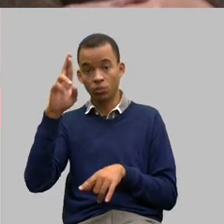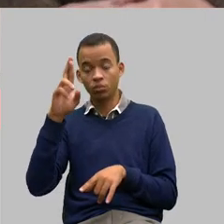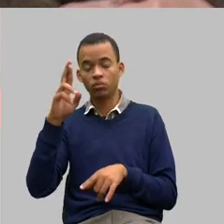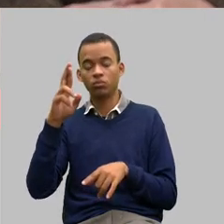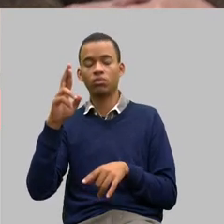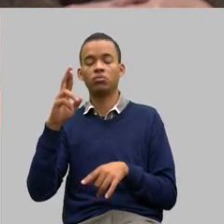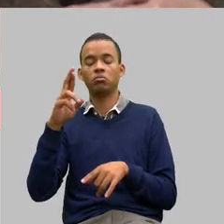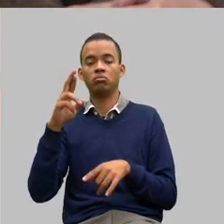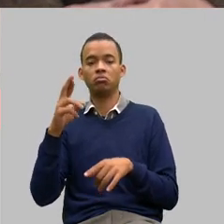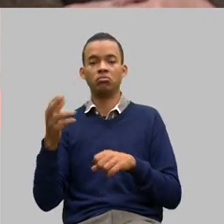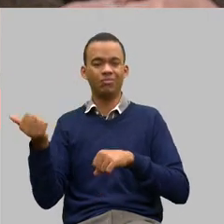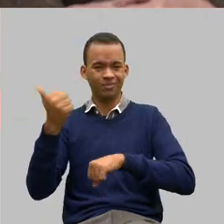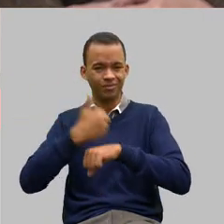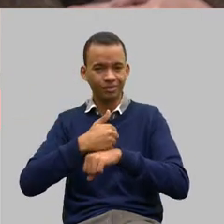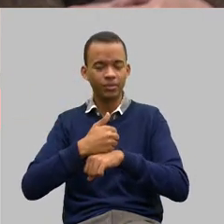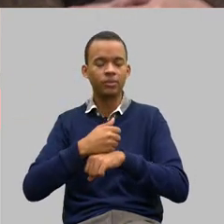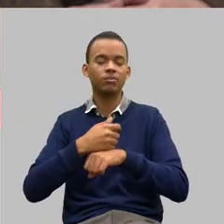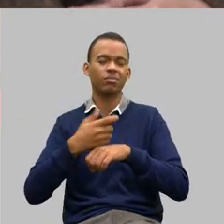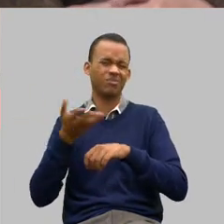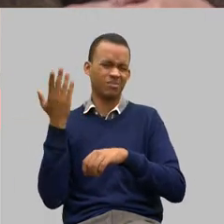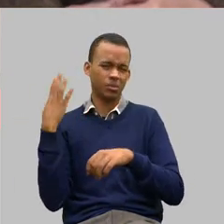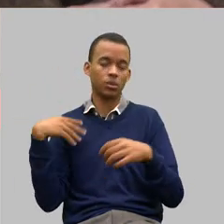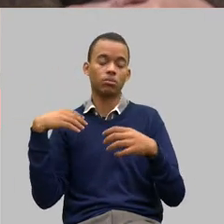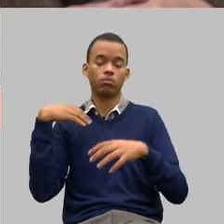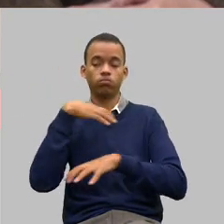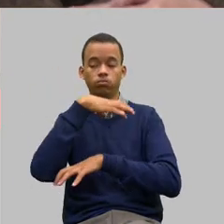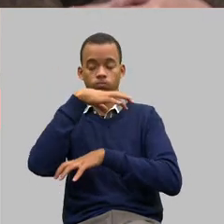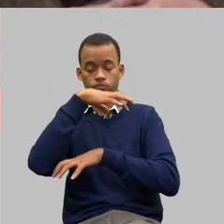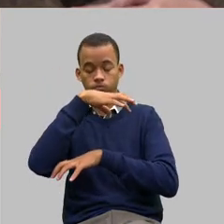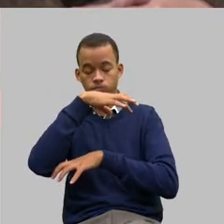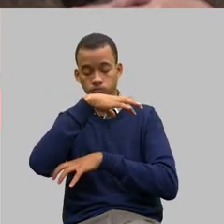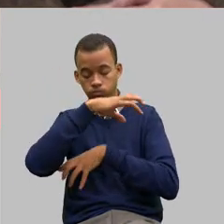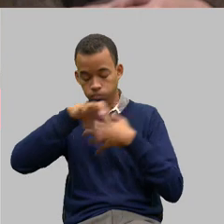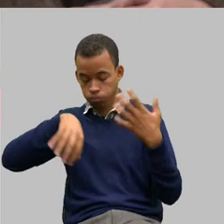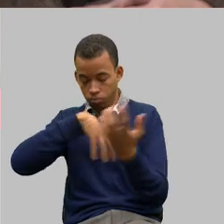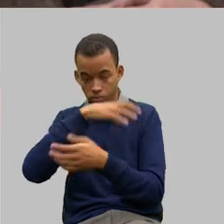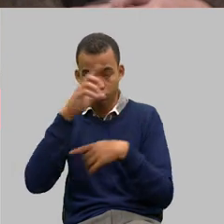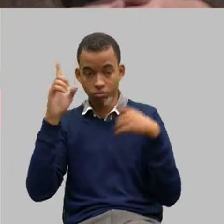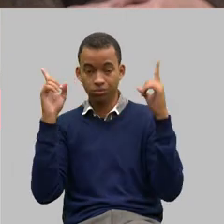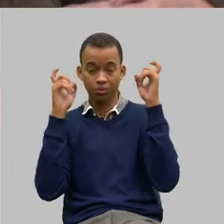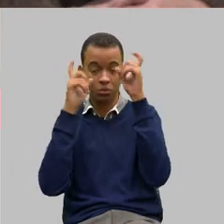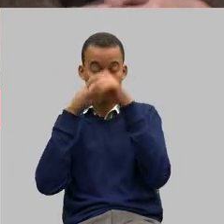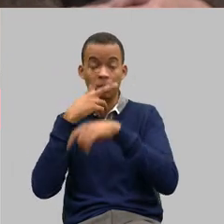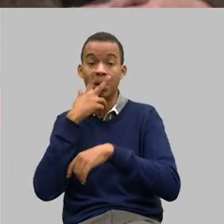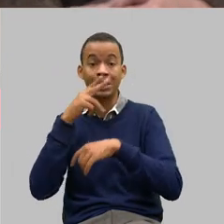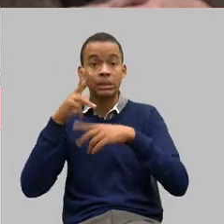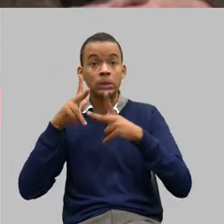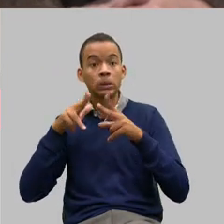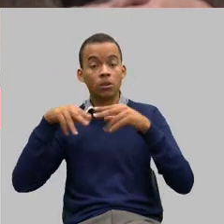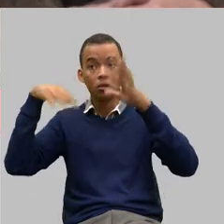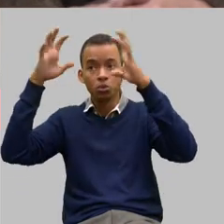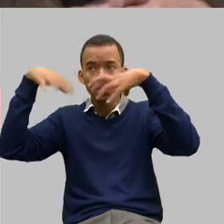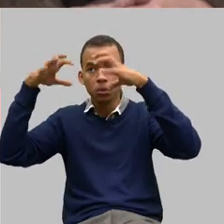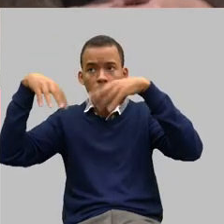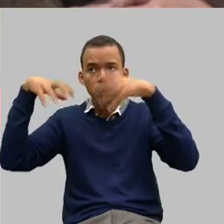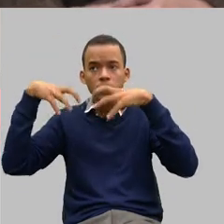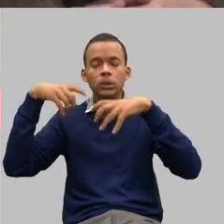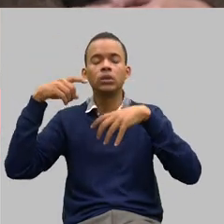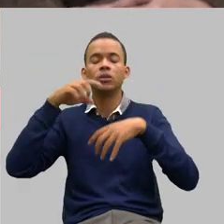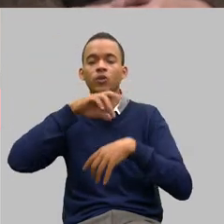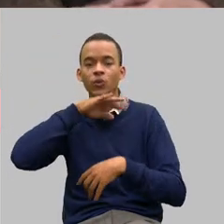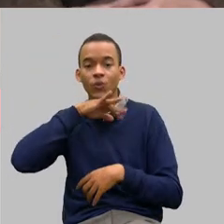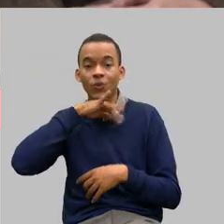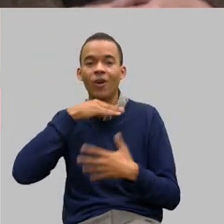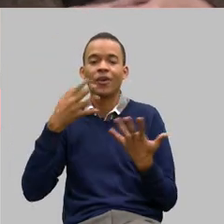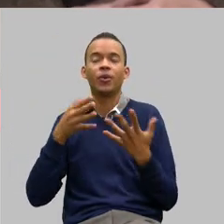a gente viveu o período aí de tempestade e que agora a gente tá né Iniciando um período de Bonança na infraestrutura então tenho certeza que tem muita